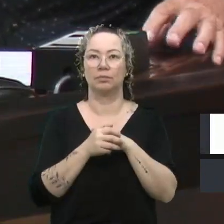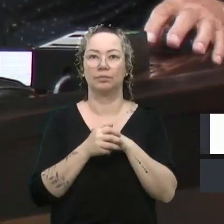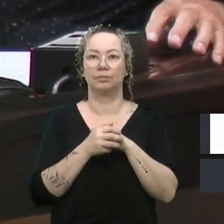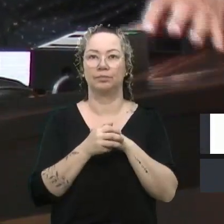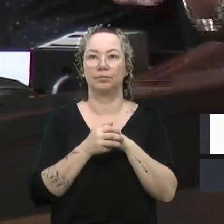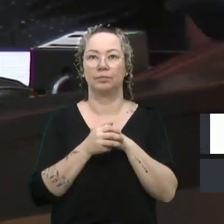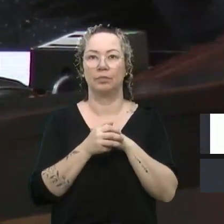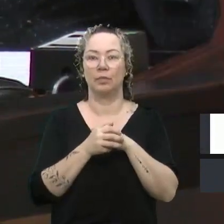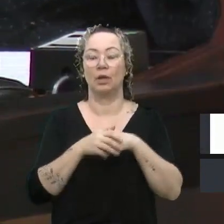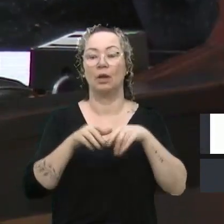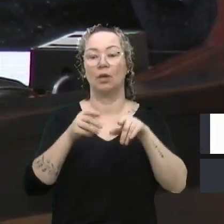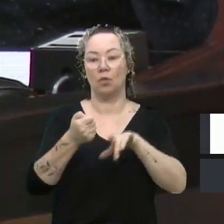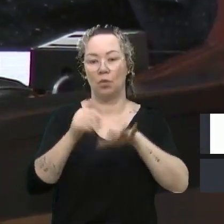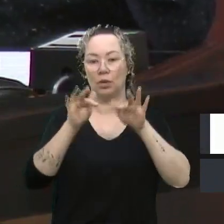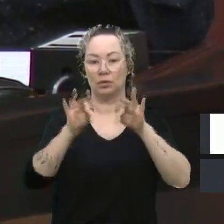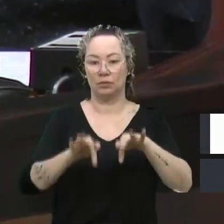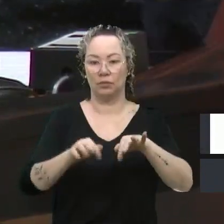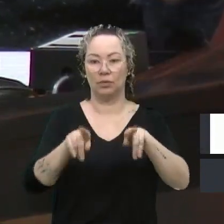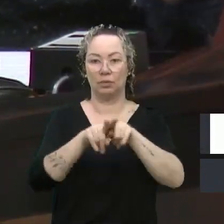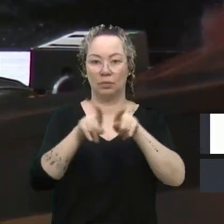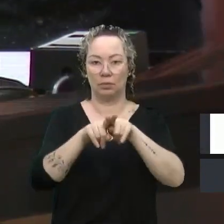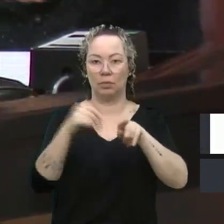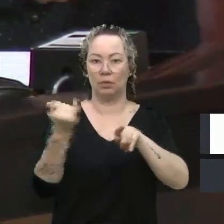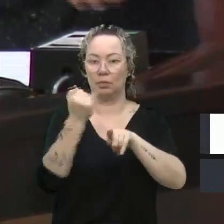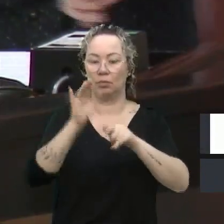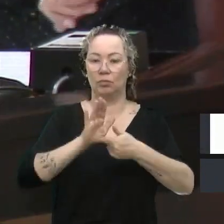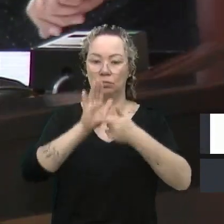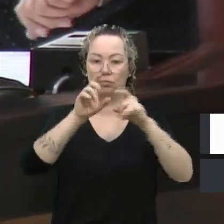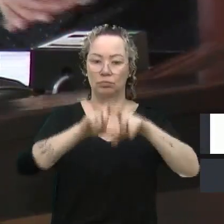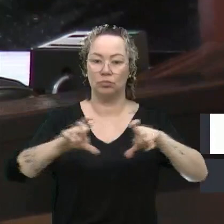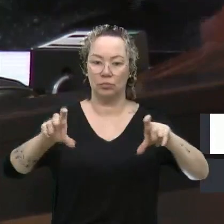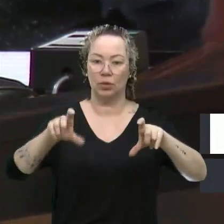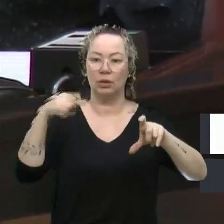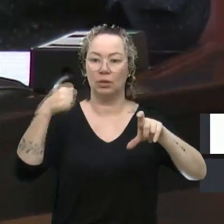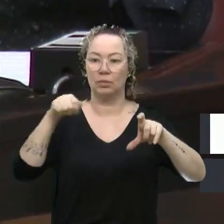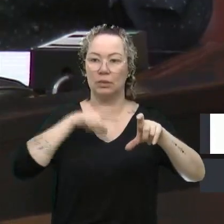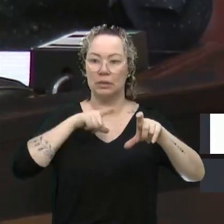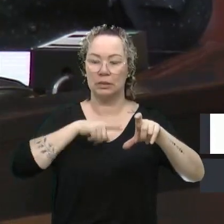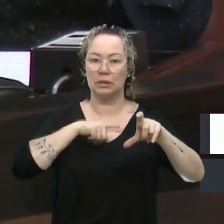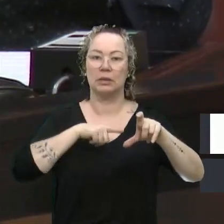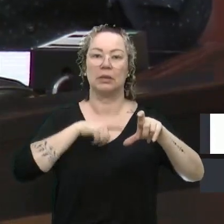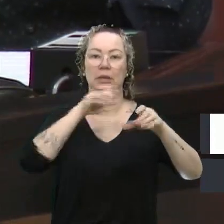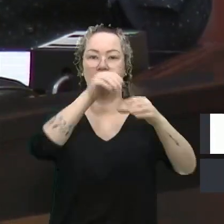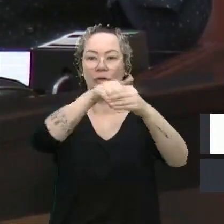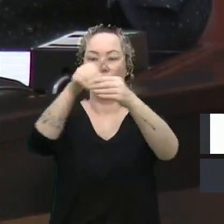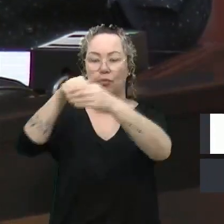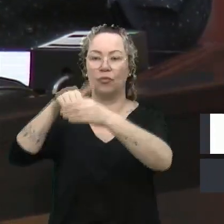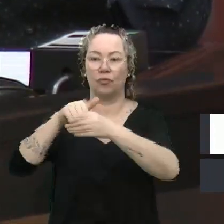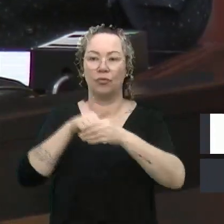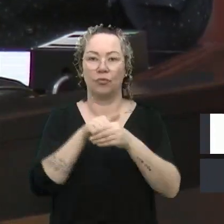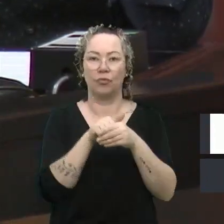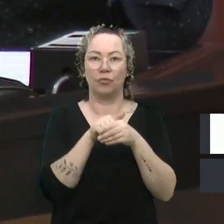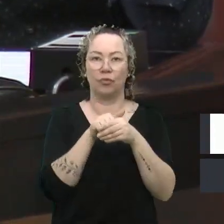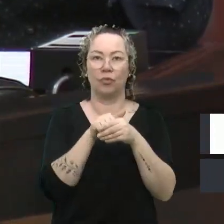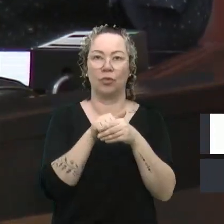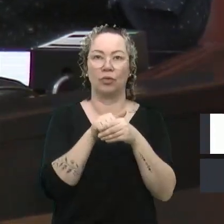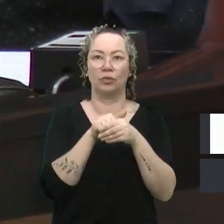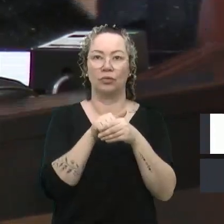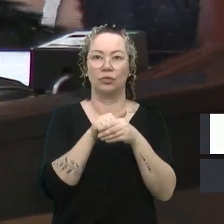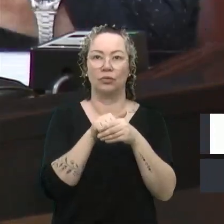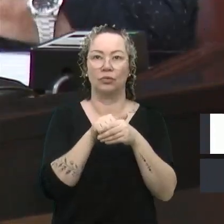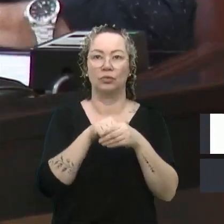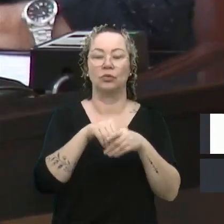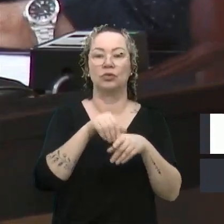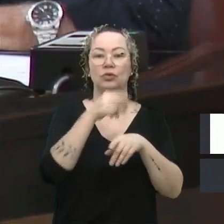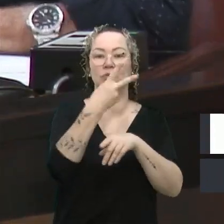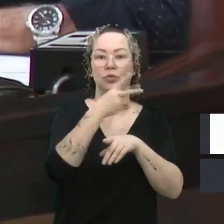cabe a ressalva de que esta matéria exige quórum de maioria qualificada, ou seja, o voto de 2/3